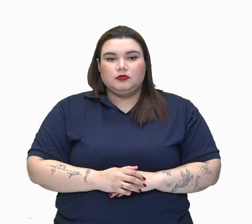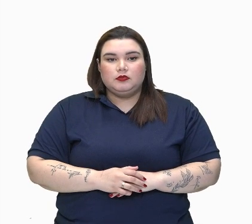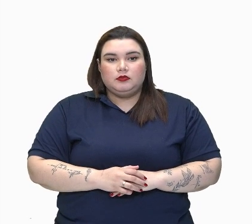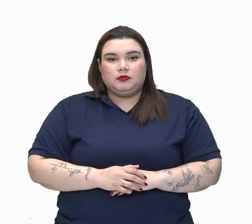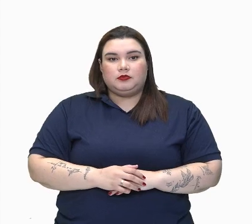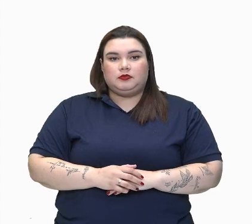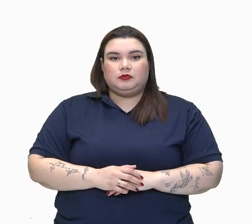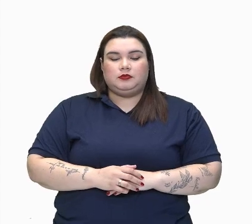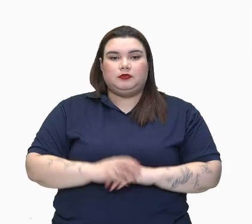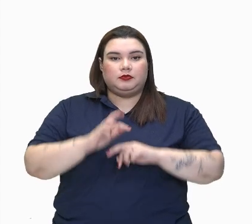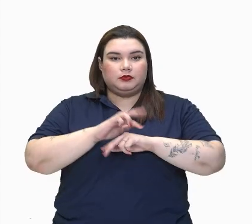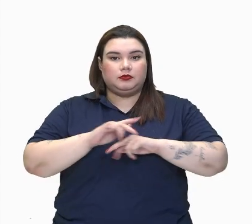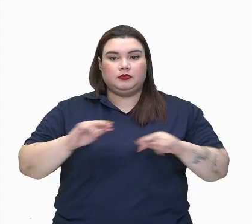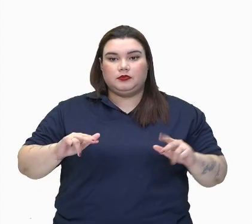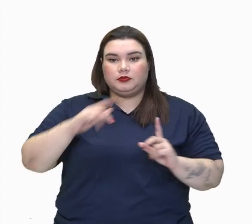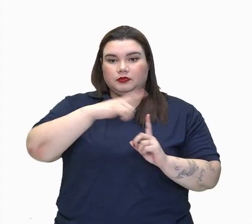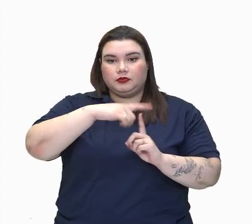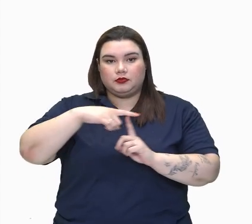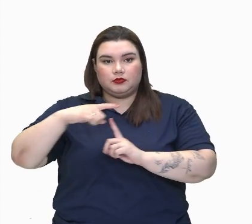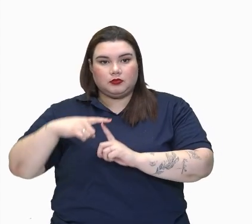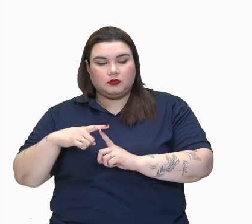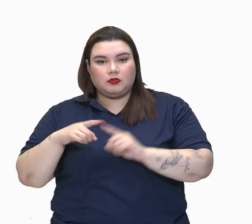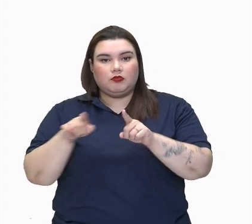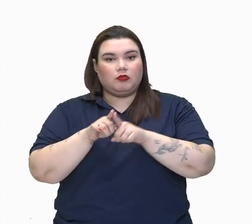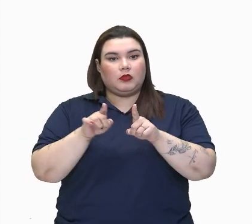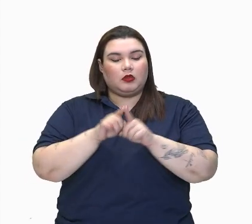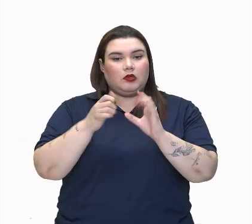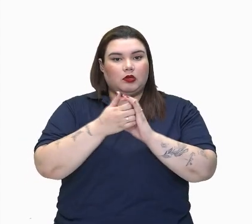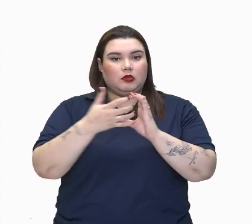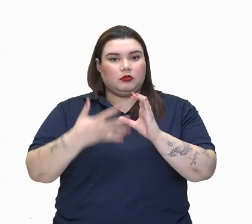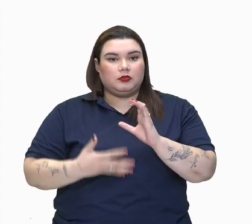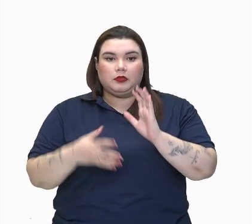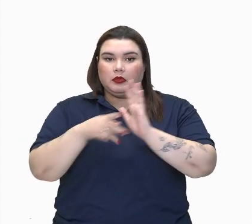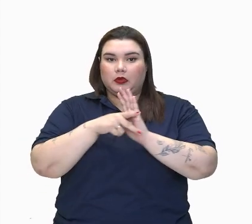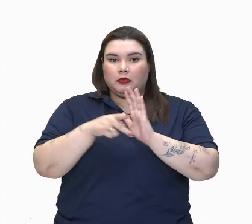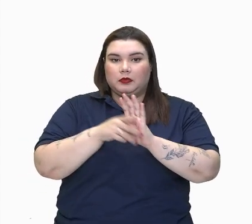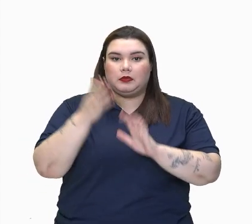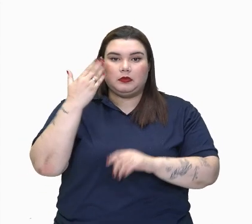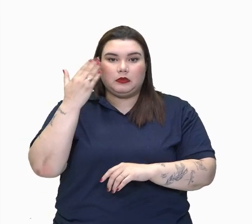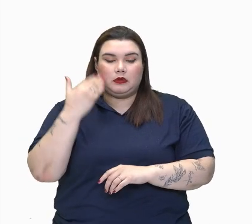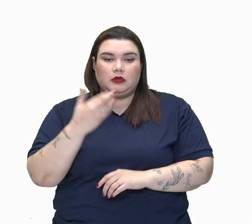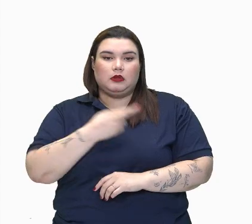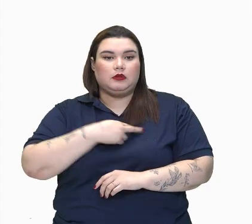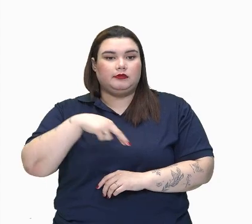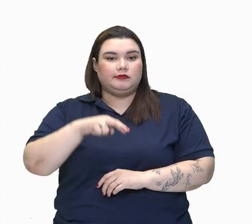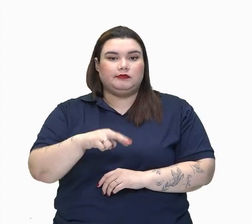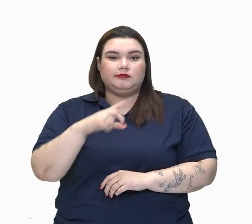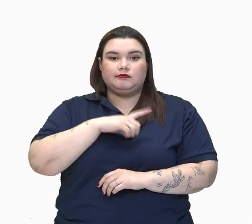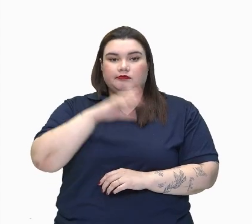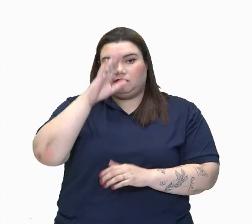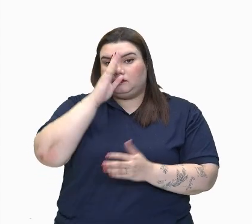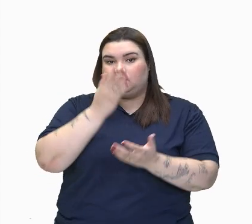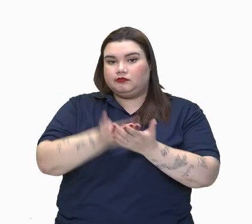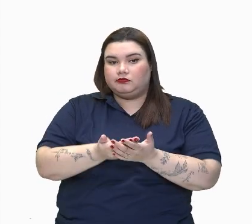De diferentes maneiras e com os elementos que possuíam no passado, as religiões foram